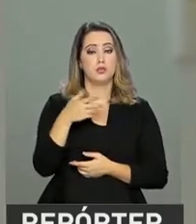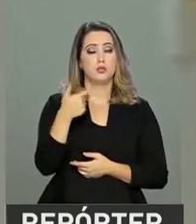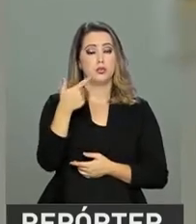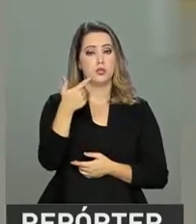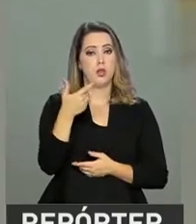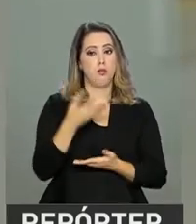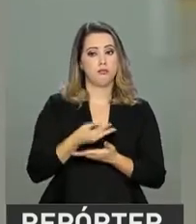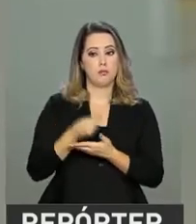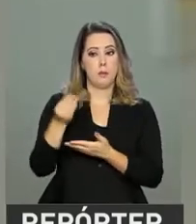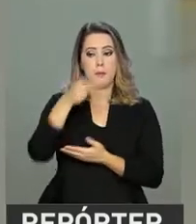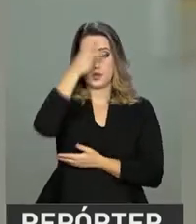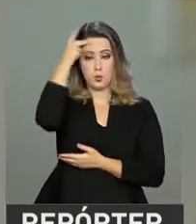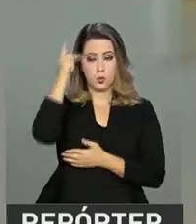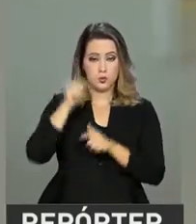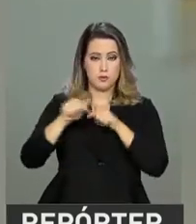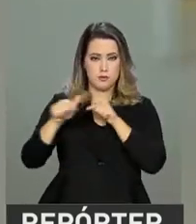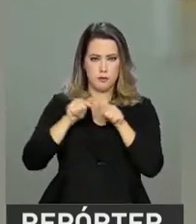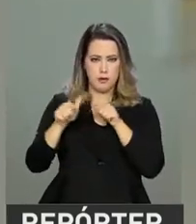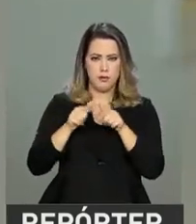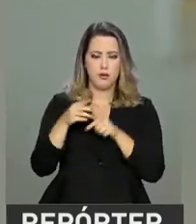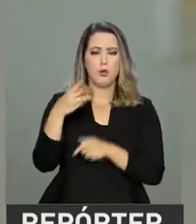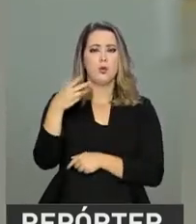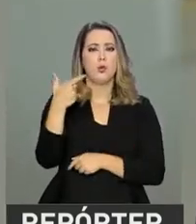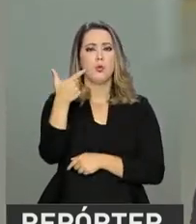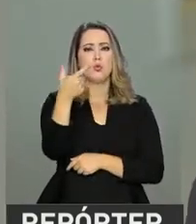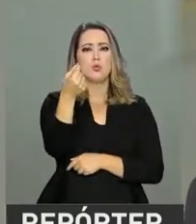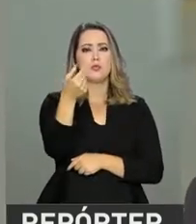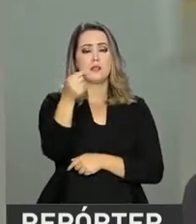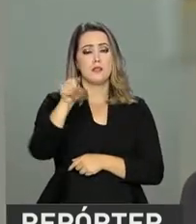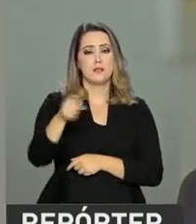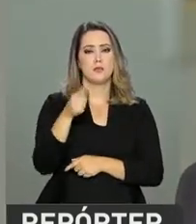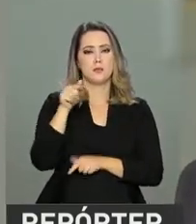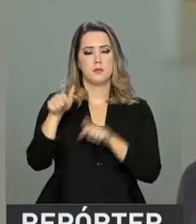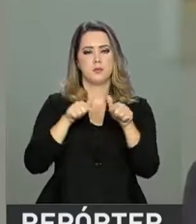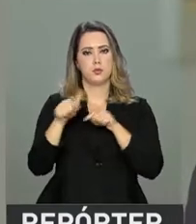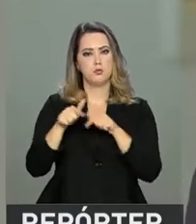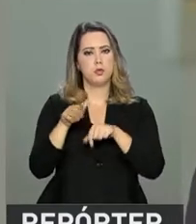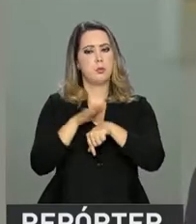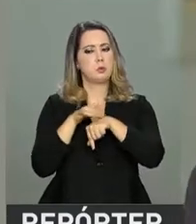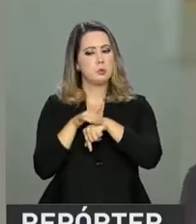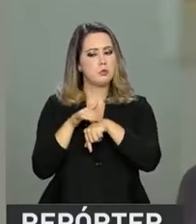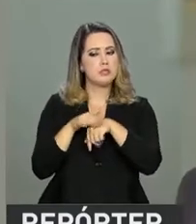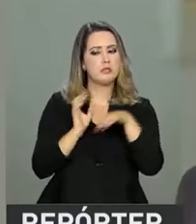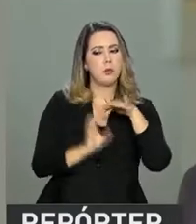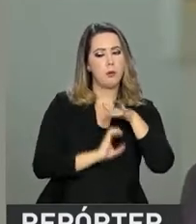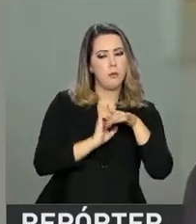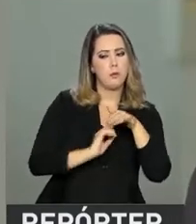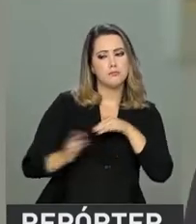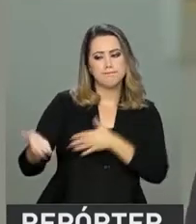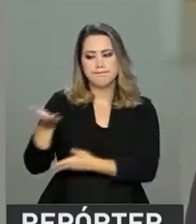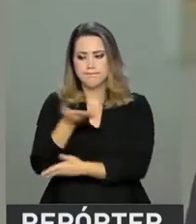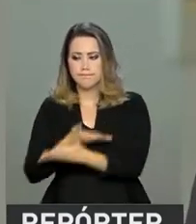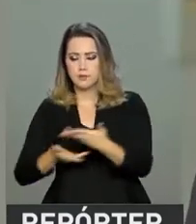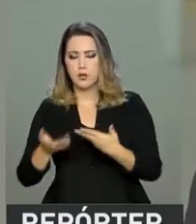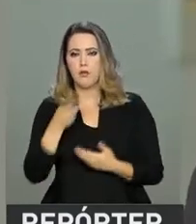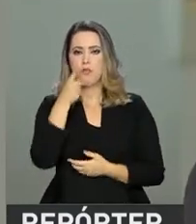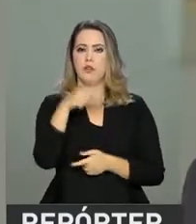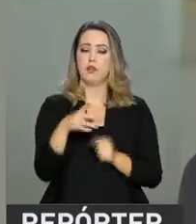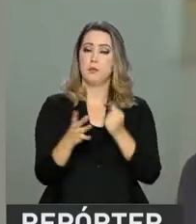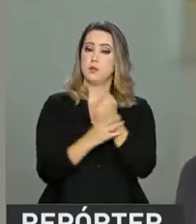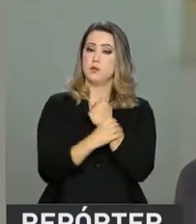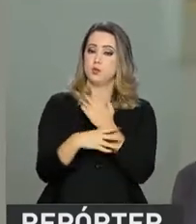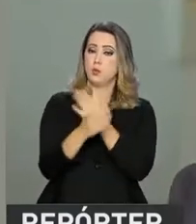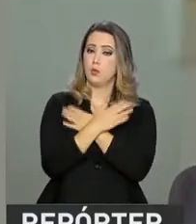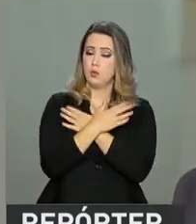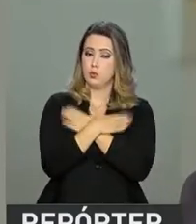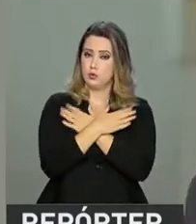mil trabalhadores para entrevista, além do trabalhador poder contar com informações a respeito do seguro-desemprego,